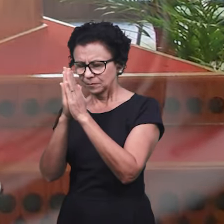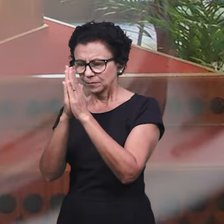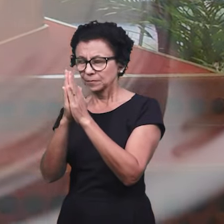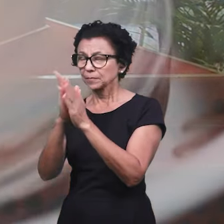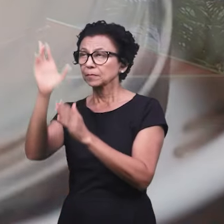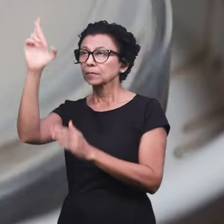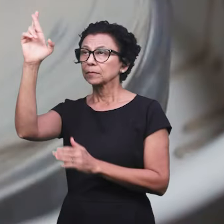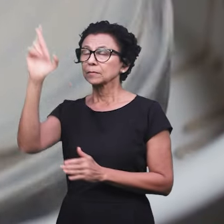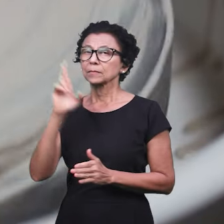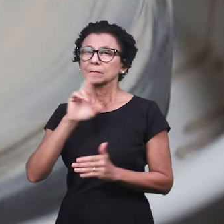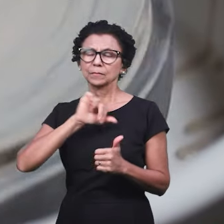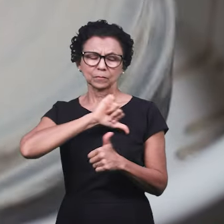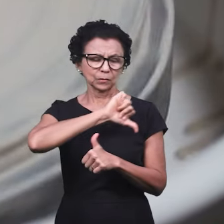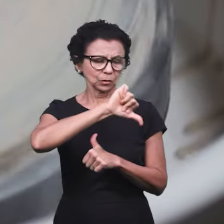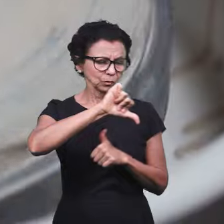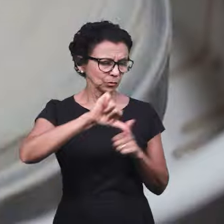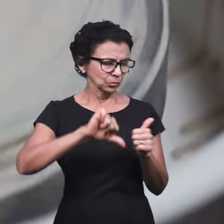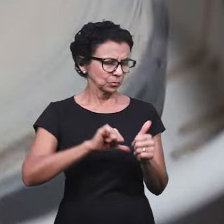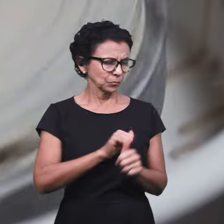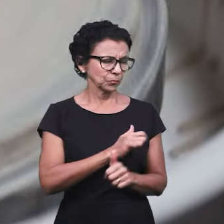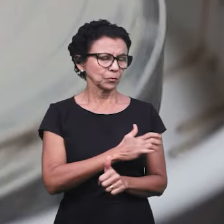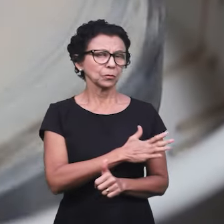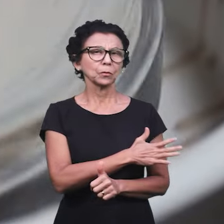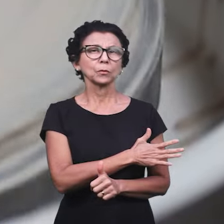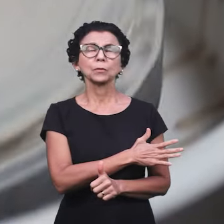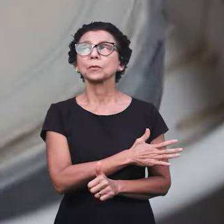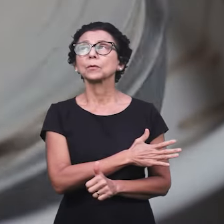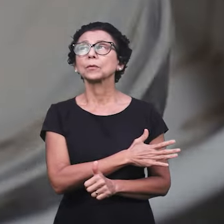faze de mim um vaso novo,